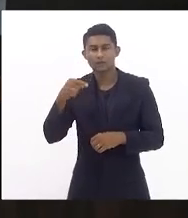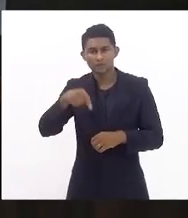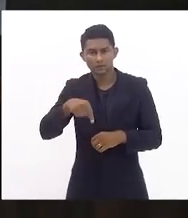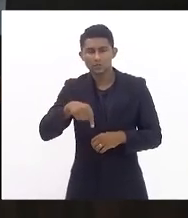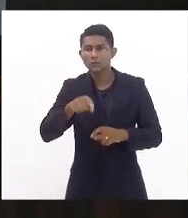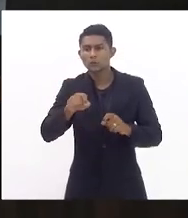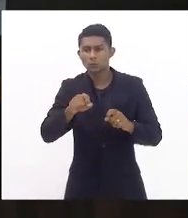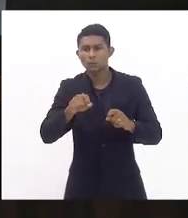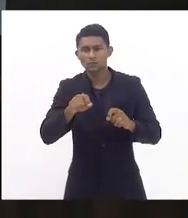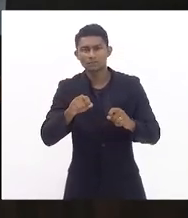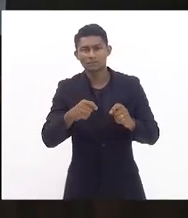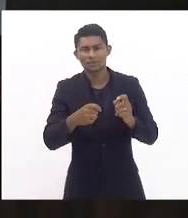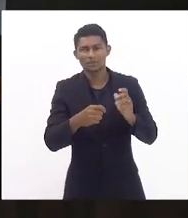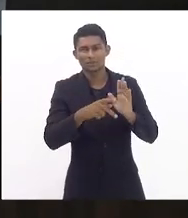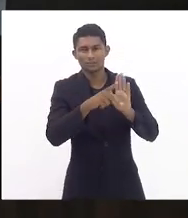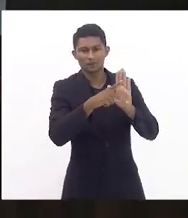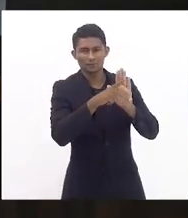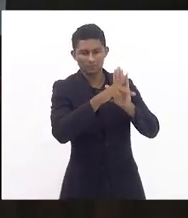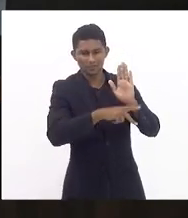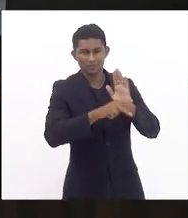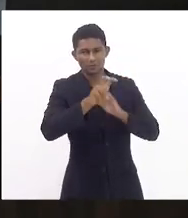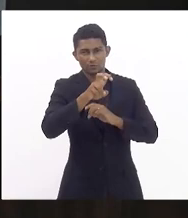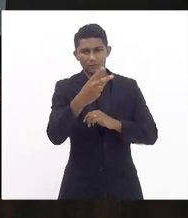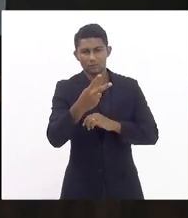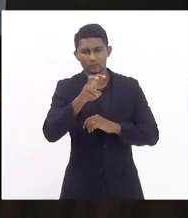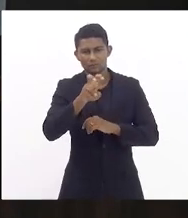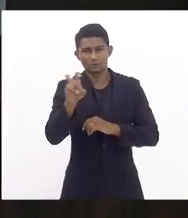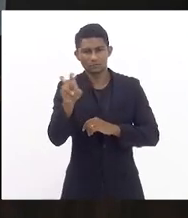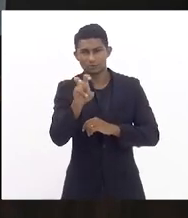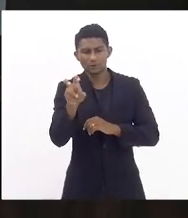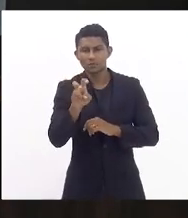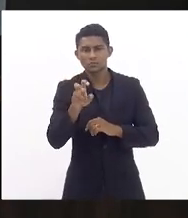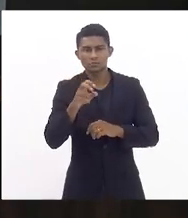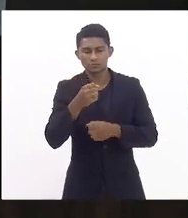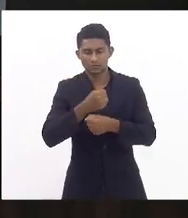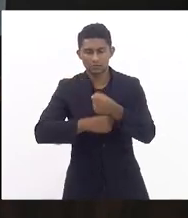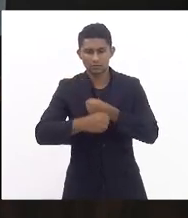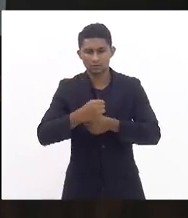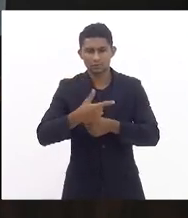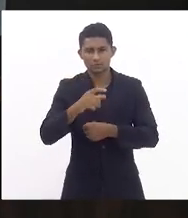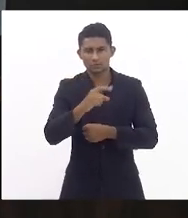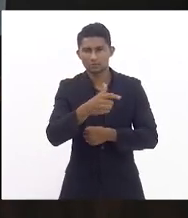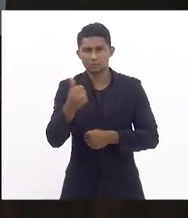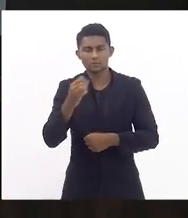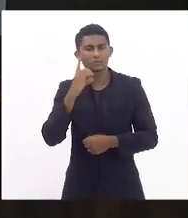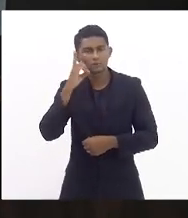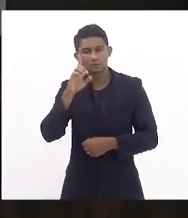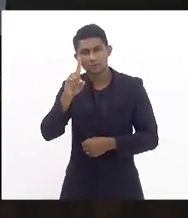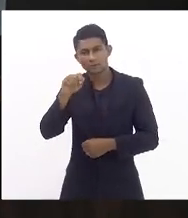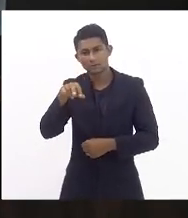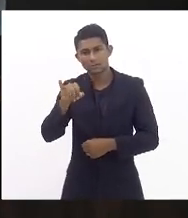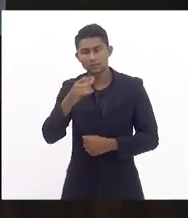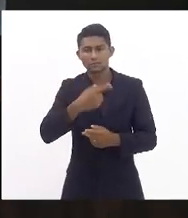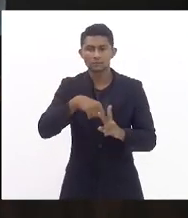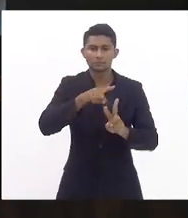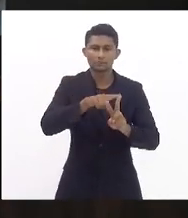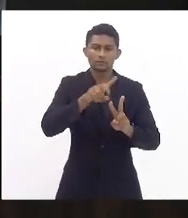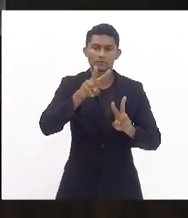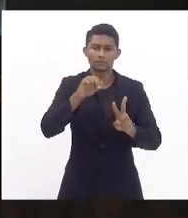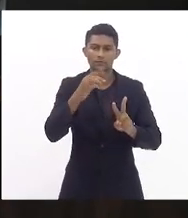projeto de lei 5255 de 21, da deputada Dani, dos deputados Dani e Valdec. Então, Vossa